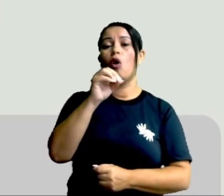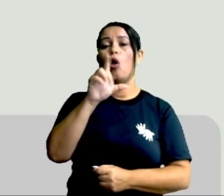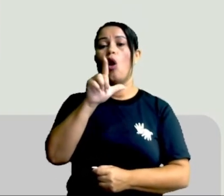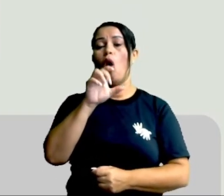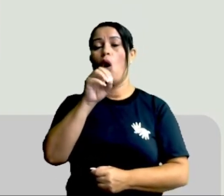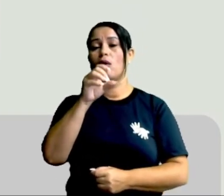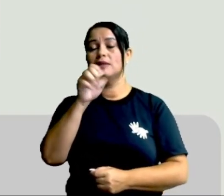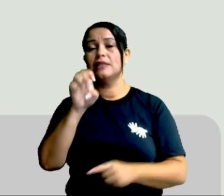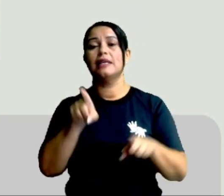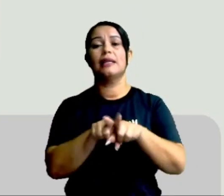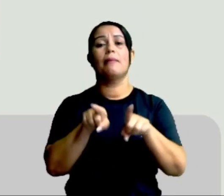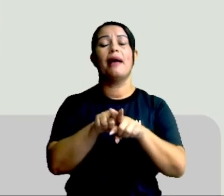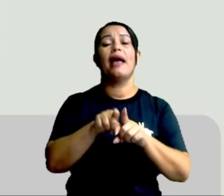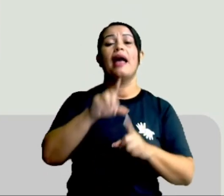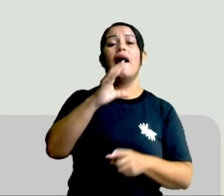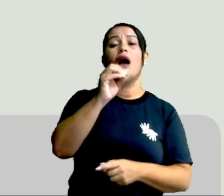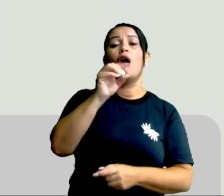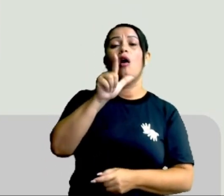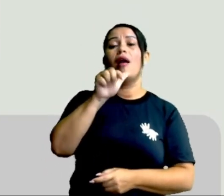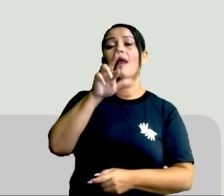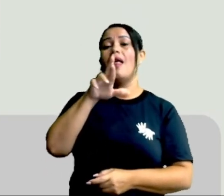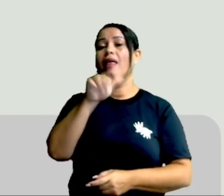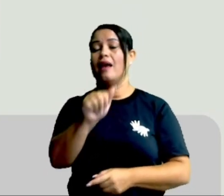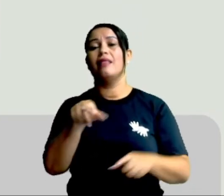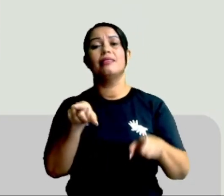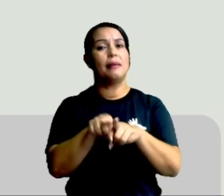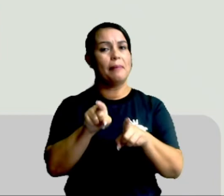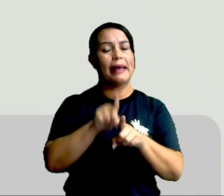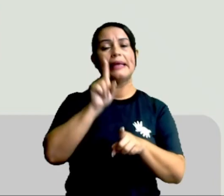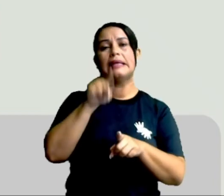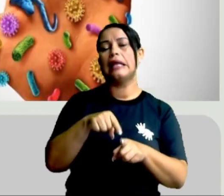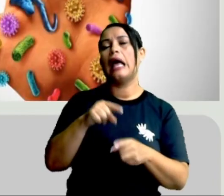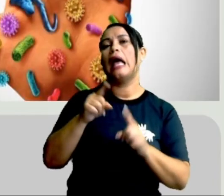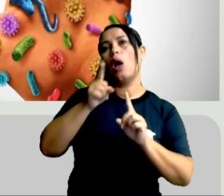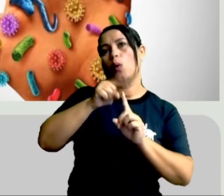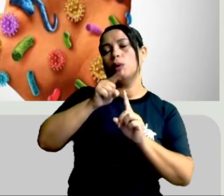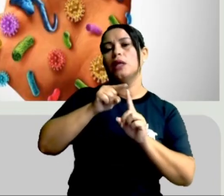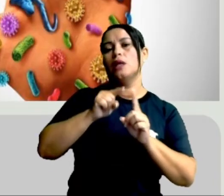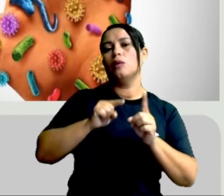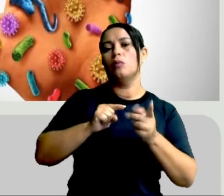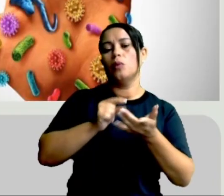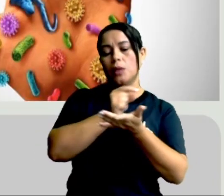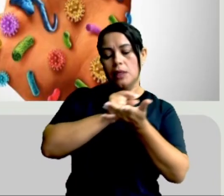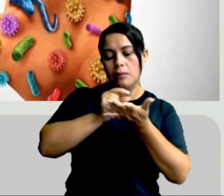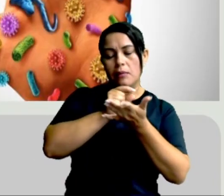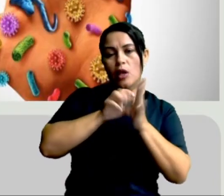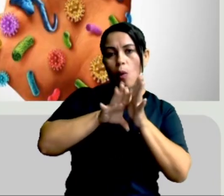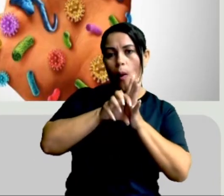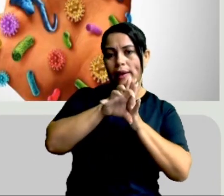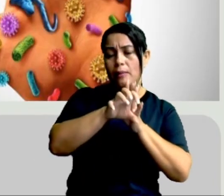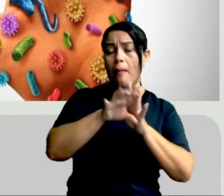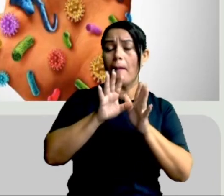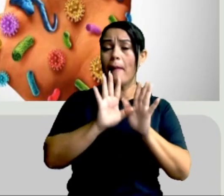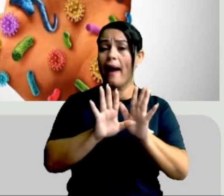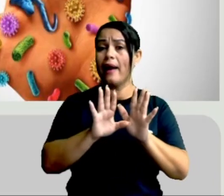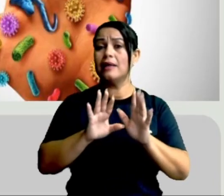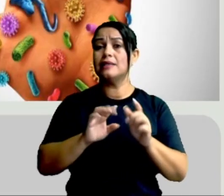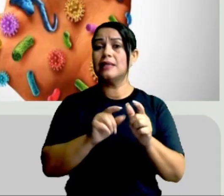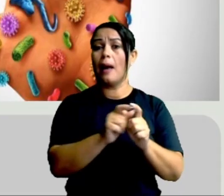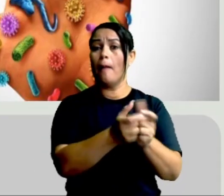que são problemas de saúde causados por bactérias, que é um tipo de micro-organismo. Só que a maioria